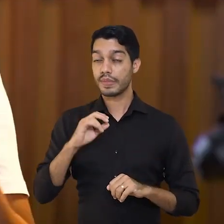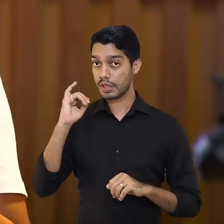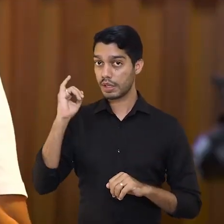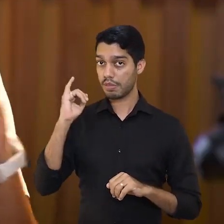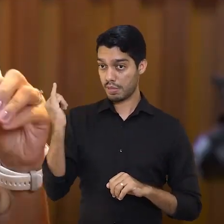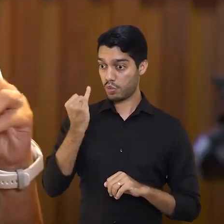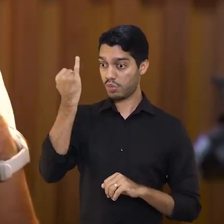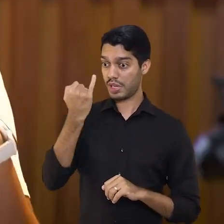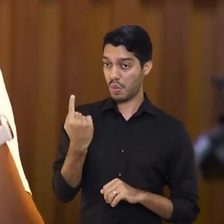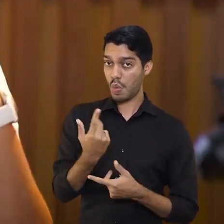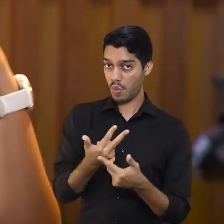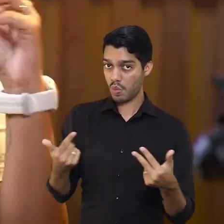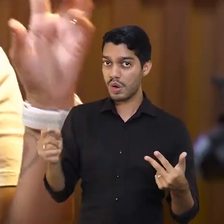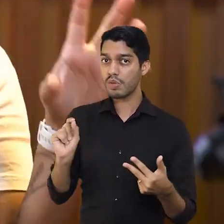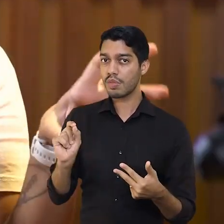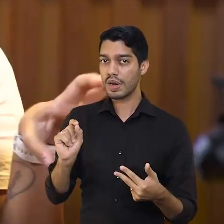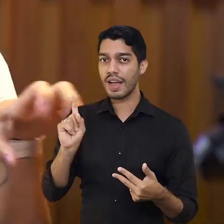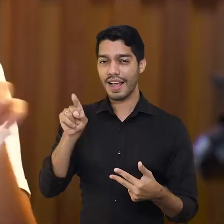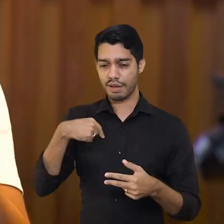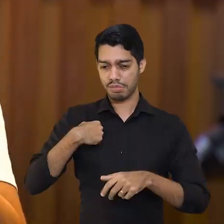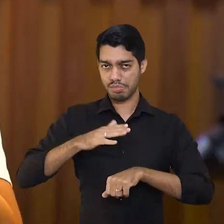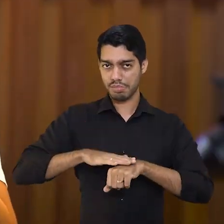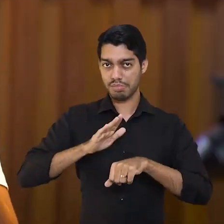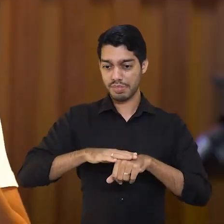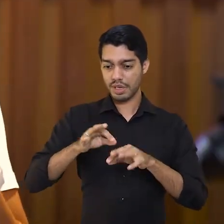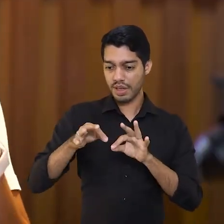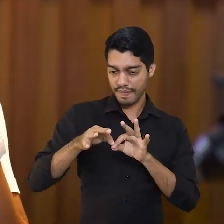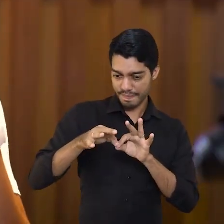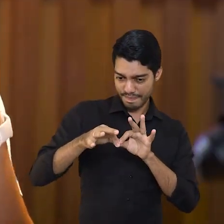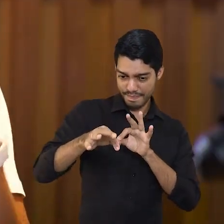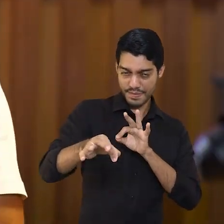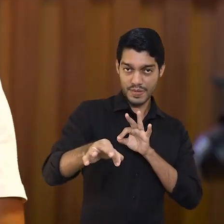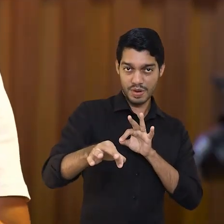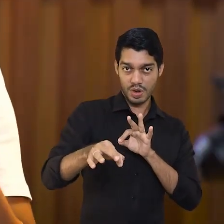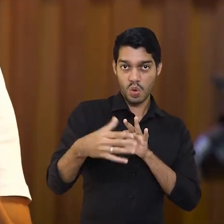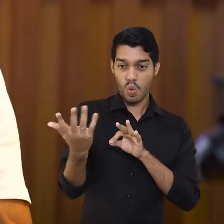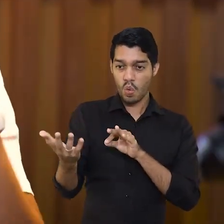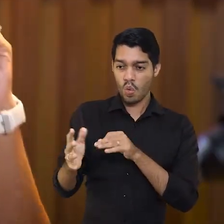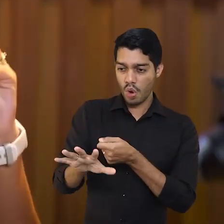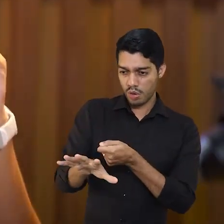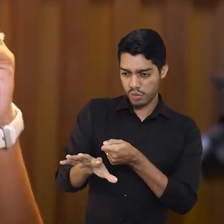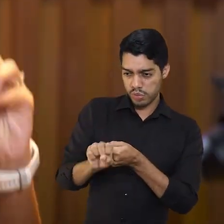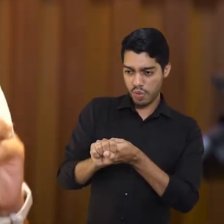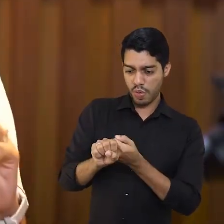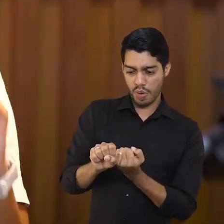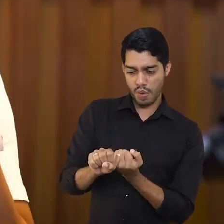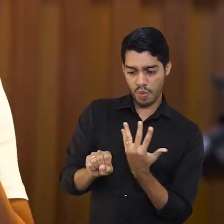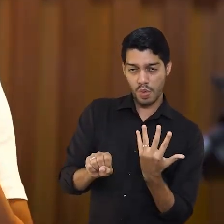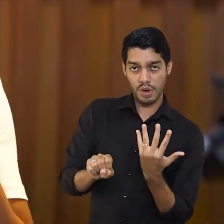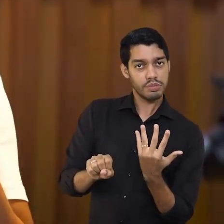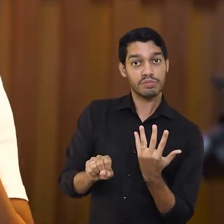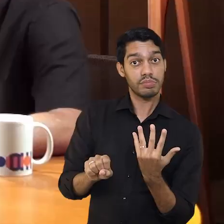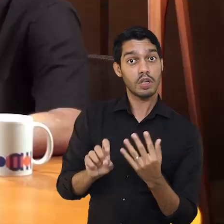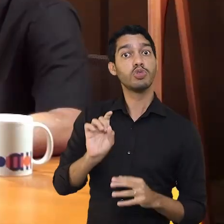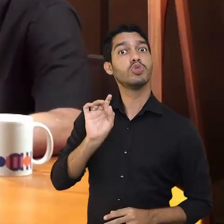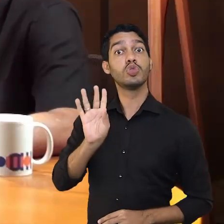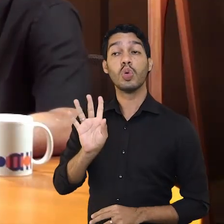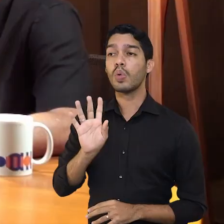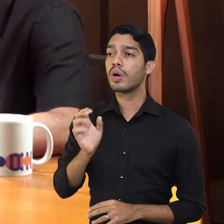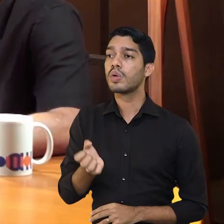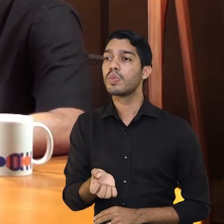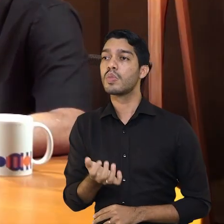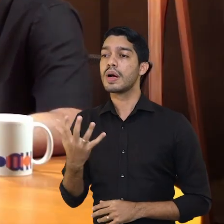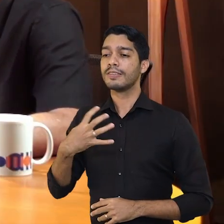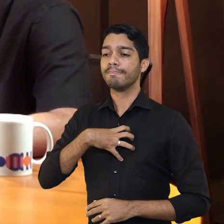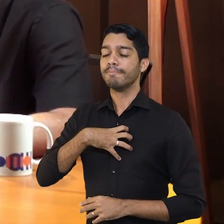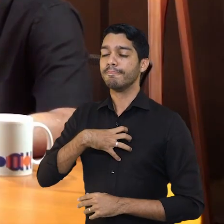coisa, ela não é medida por fita métrica ou por barômetros, ela é medida pelo encantamento que essa coisa produz em nós. E aí eu lembro